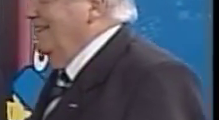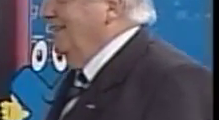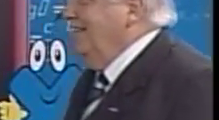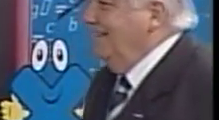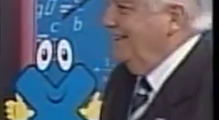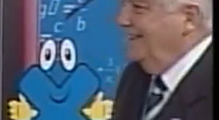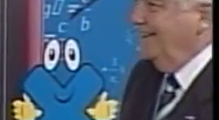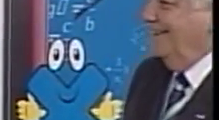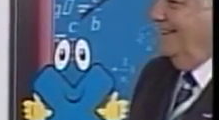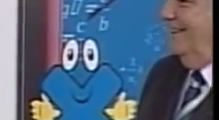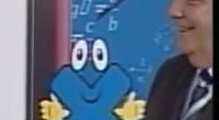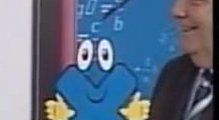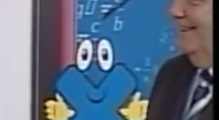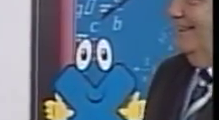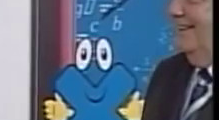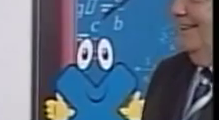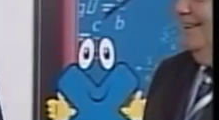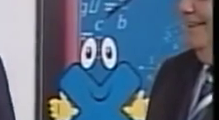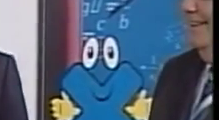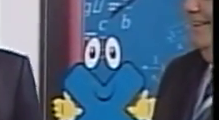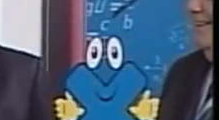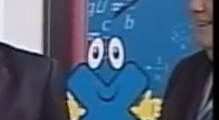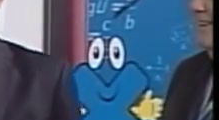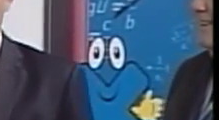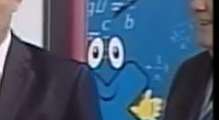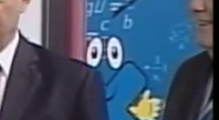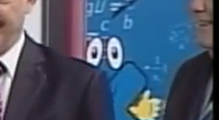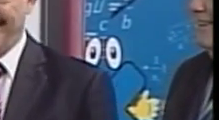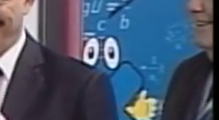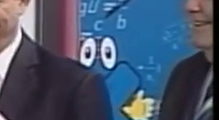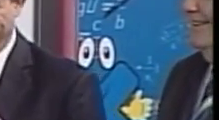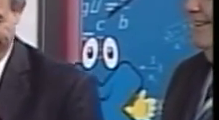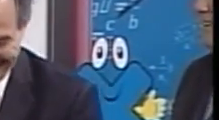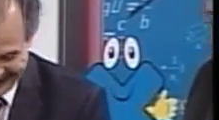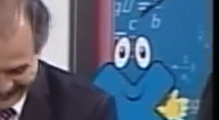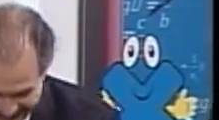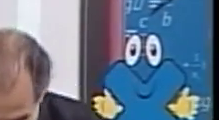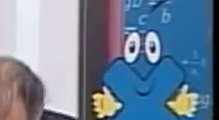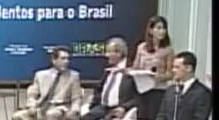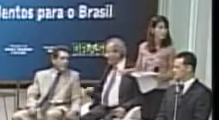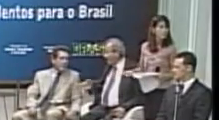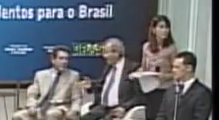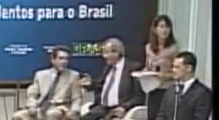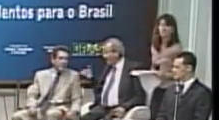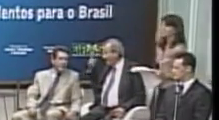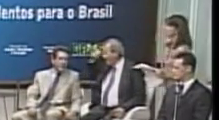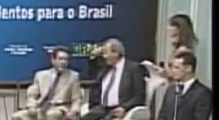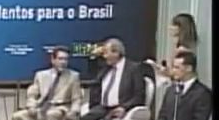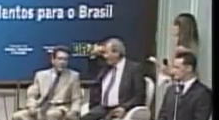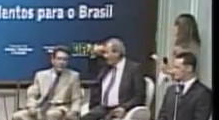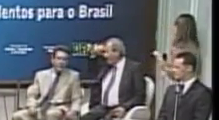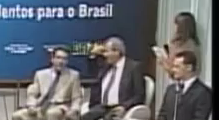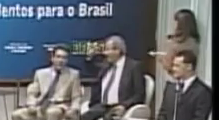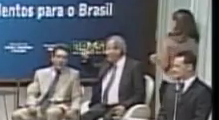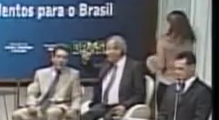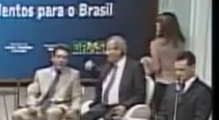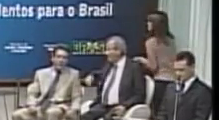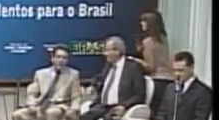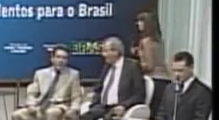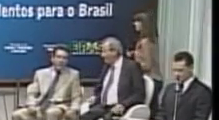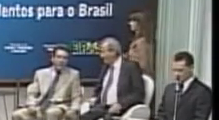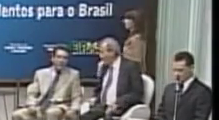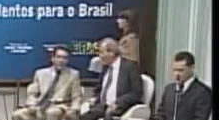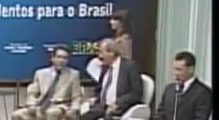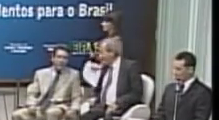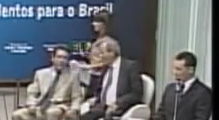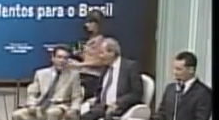Antônio Cardoso do Amaral, da cidade de Cocal dos Alves, no Piauí, conversou com a nossa repórter antes do evento e disse